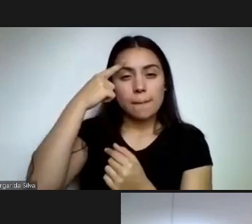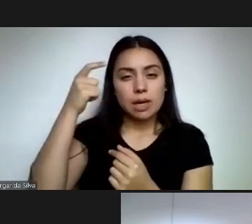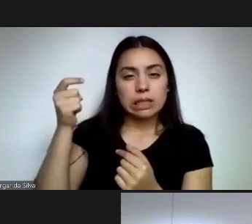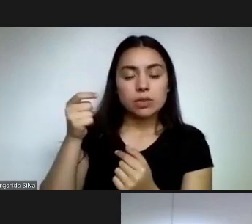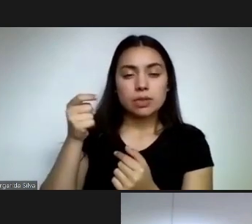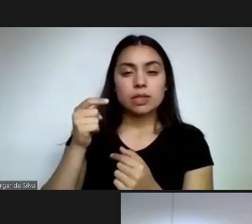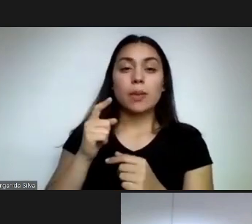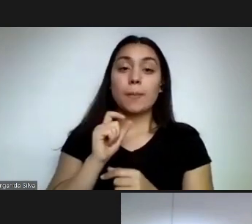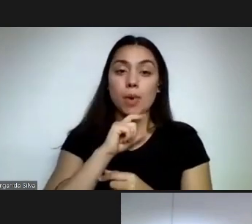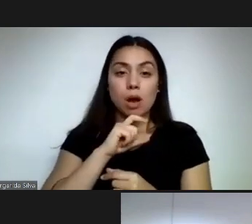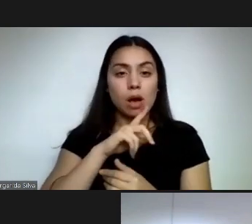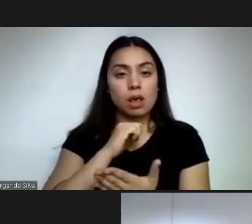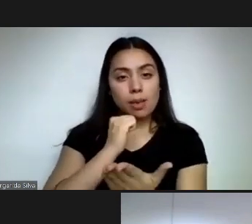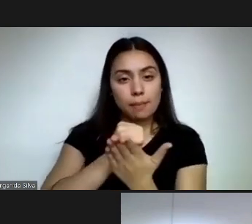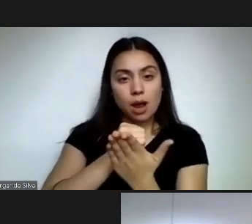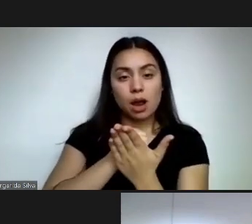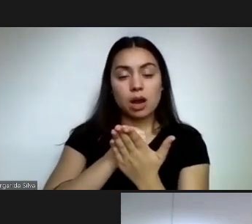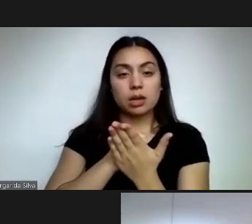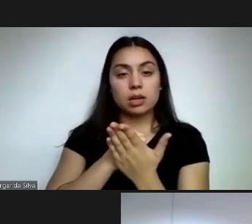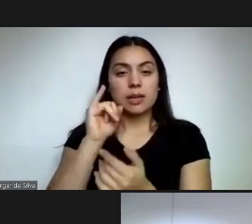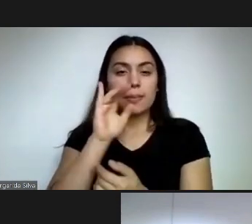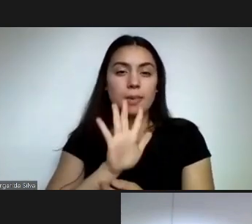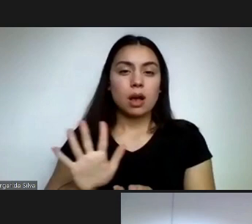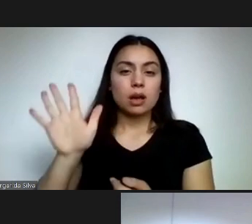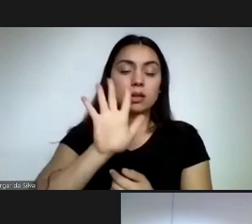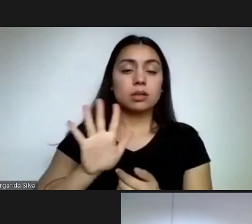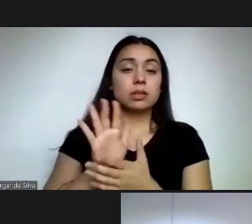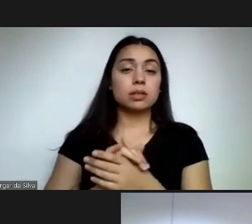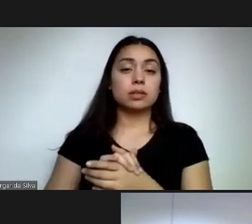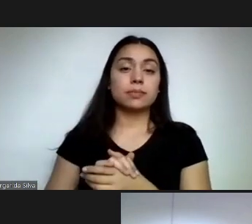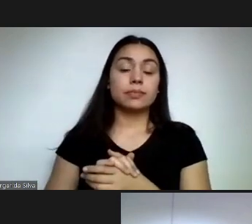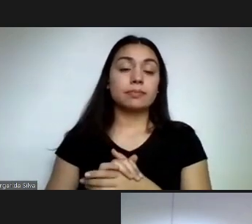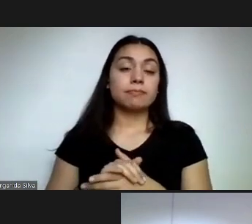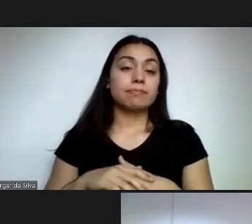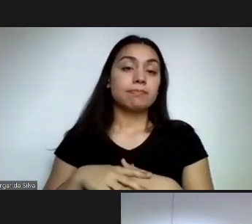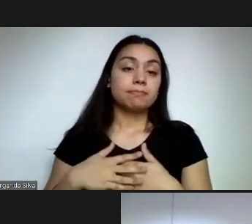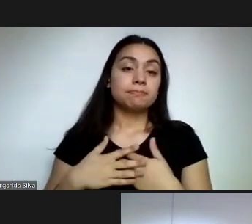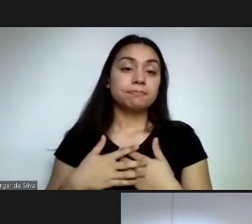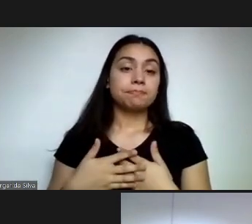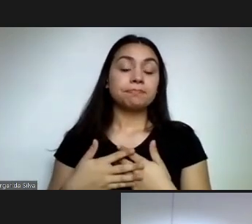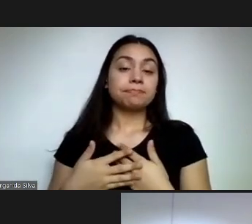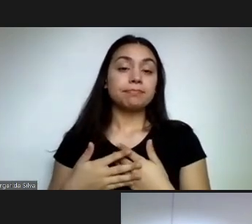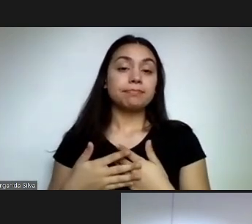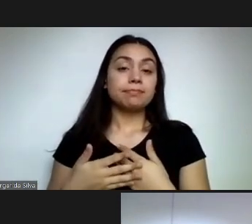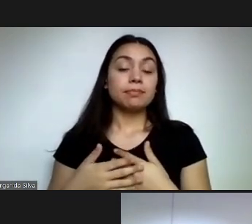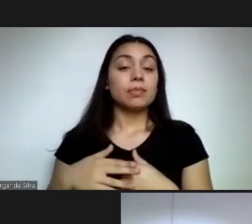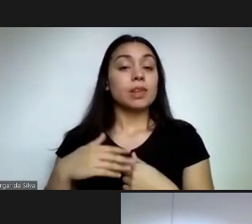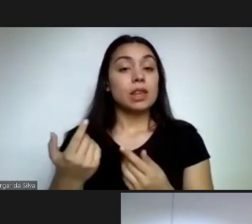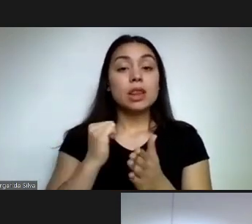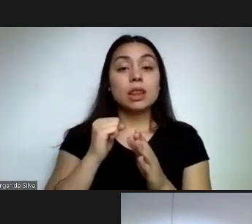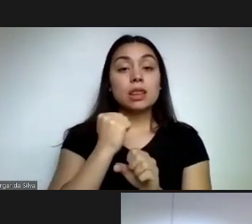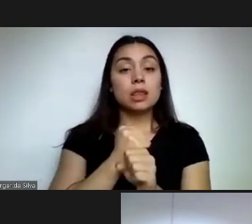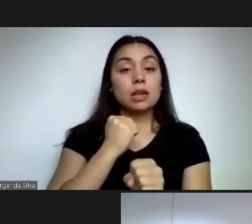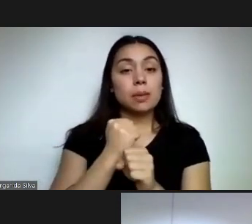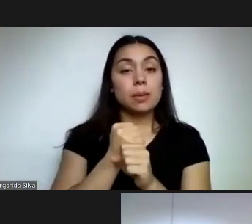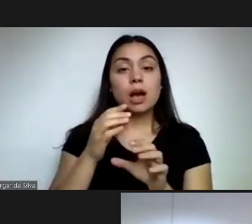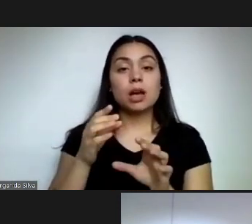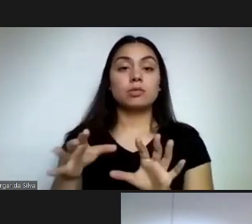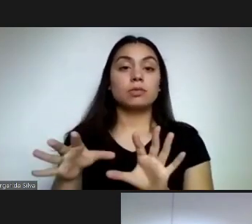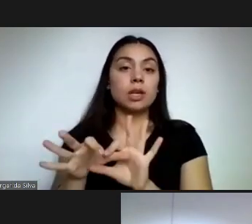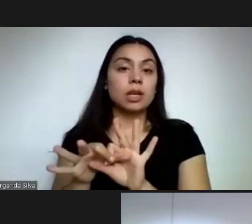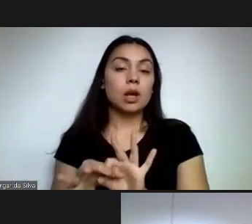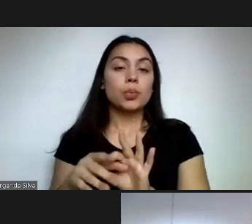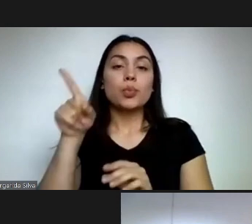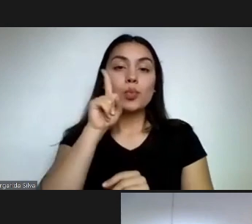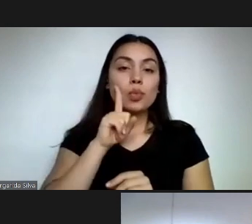ideias que já não nos fazem sentido e em que não acreditamos, e trabalho sobre as questões de género, por